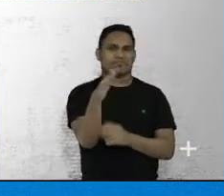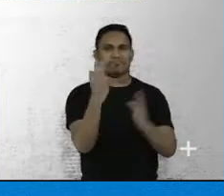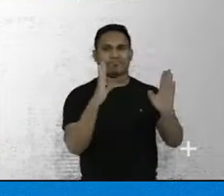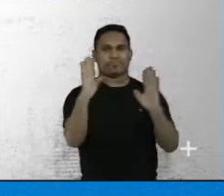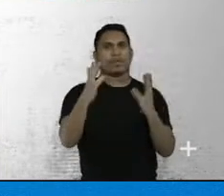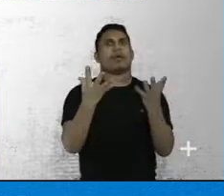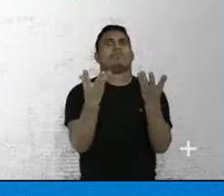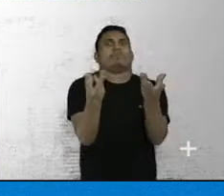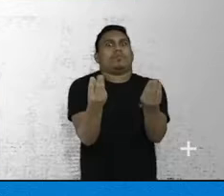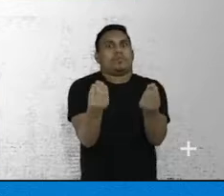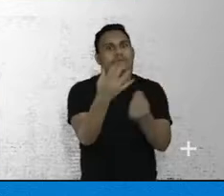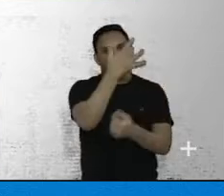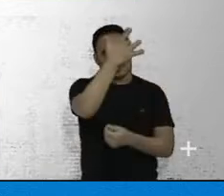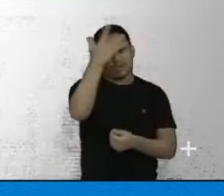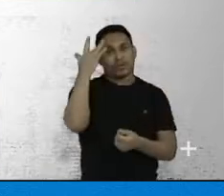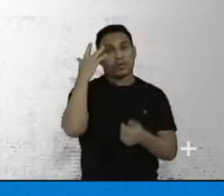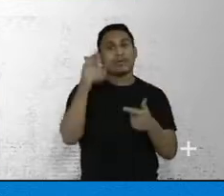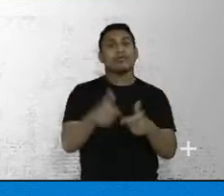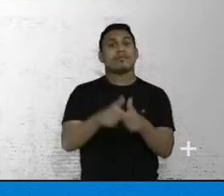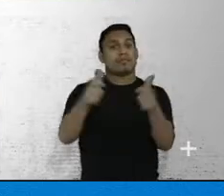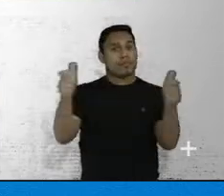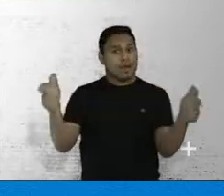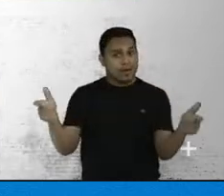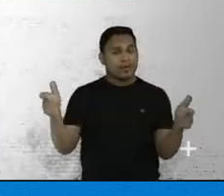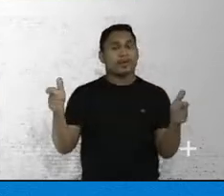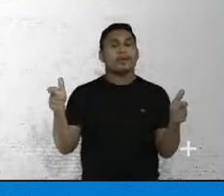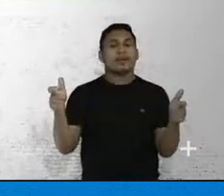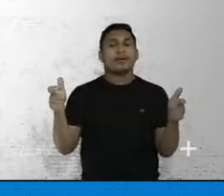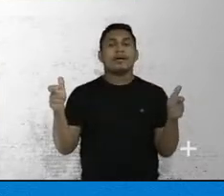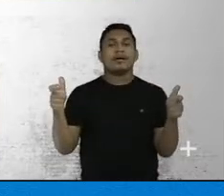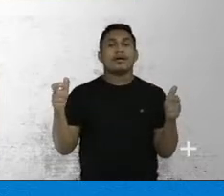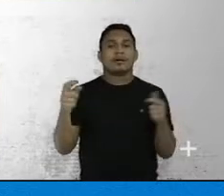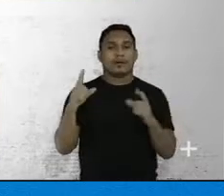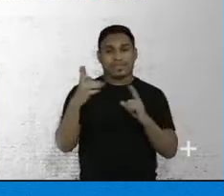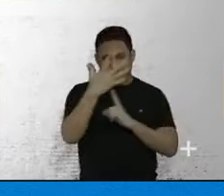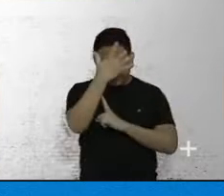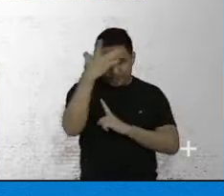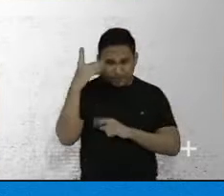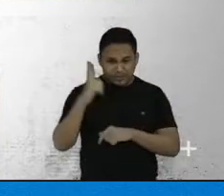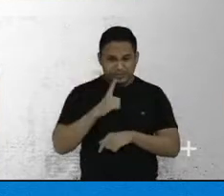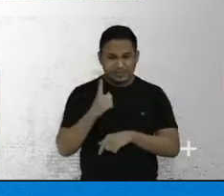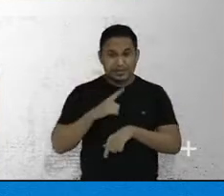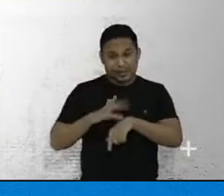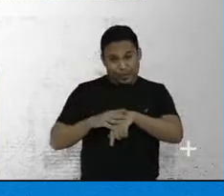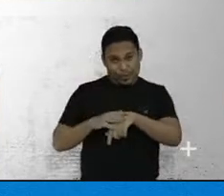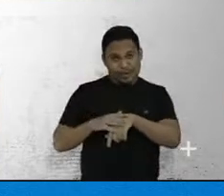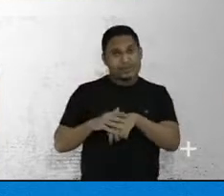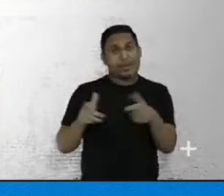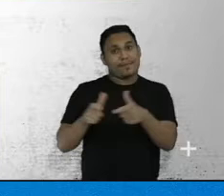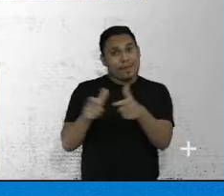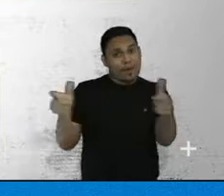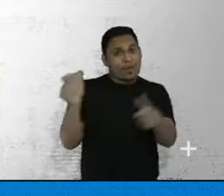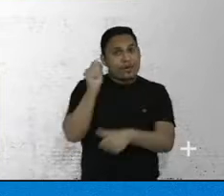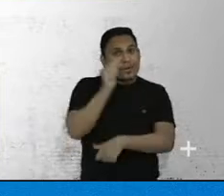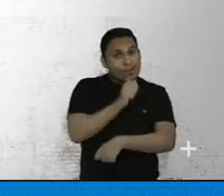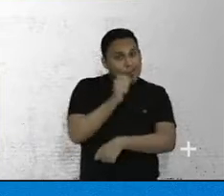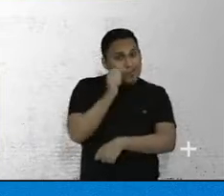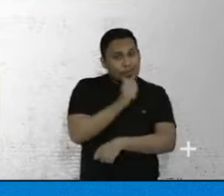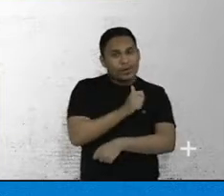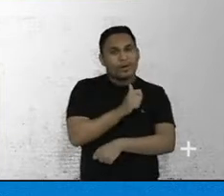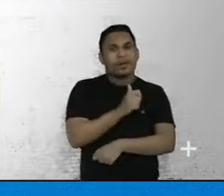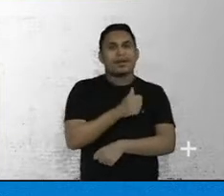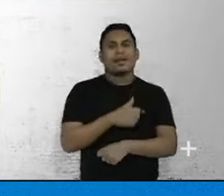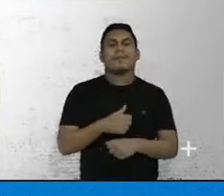Na imensa maioria das vezes, os pacientes que têm essa doença são mulheres. É uma relação de 10 mulheres para cada